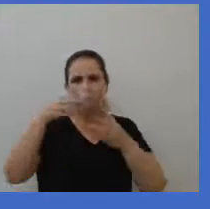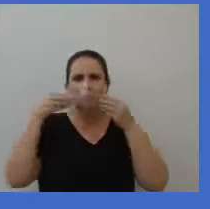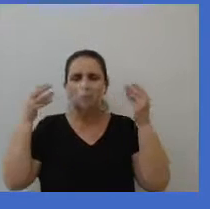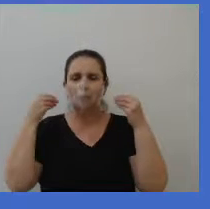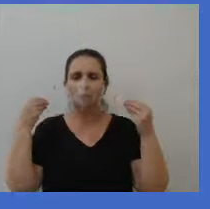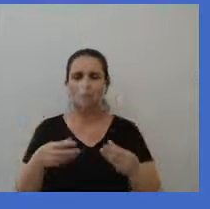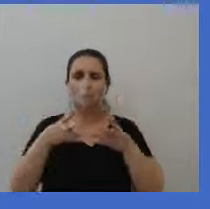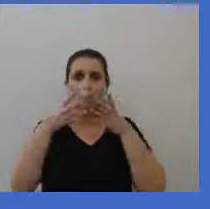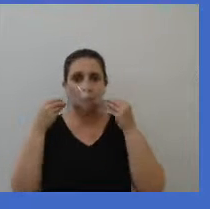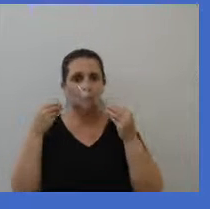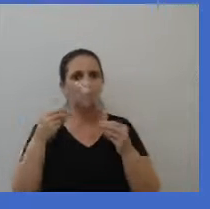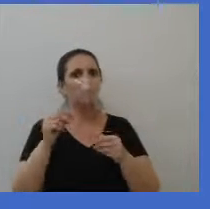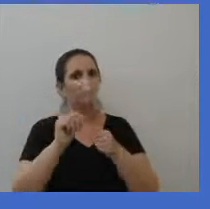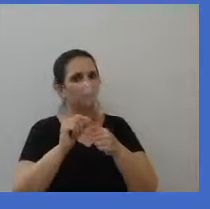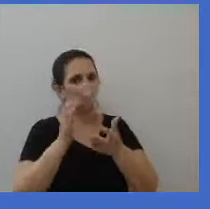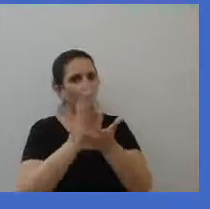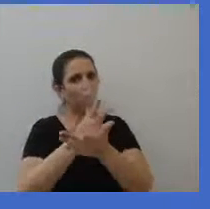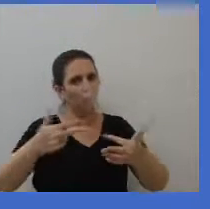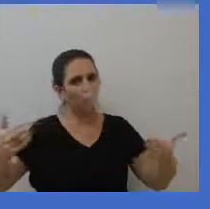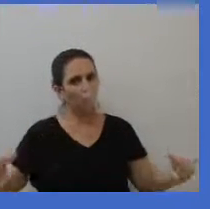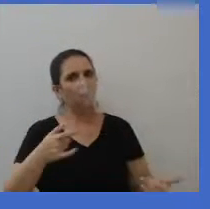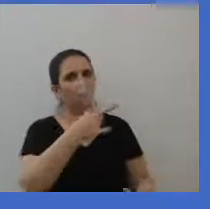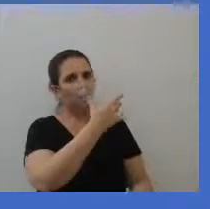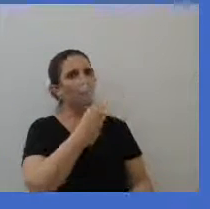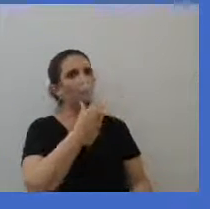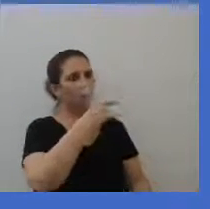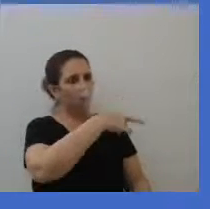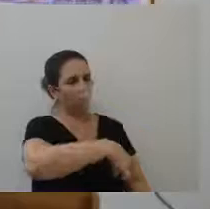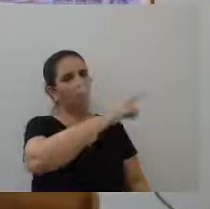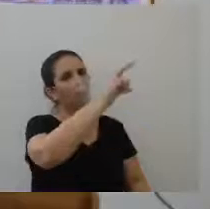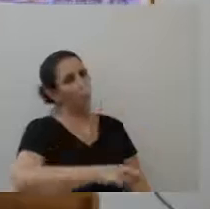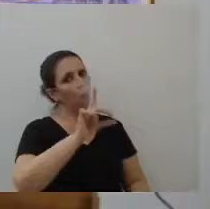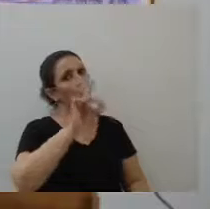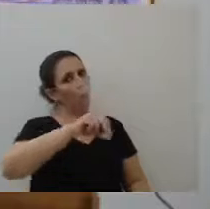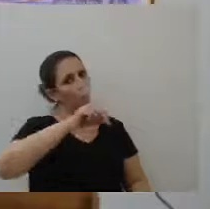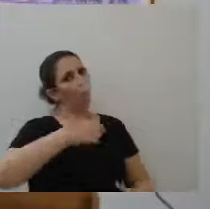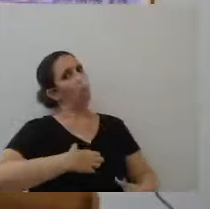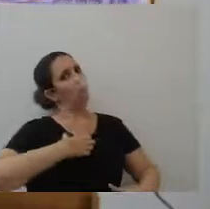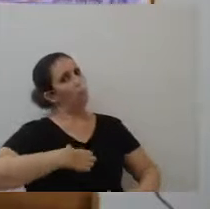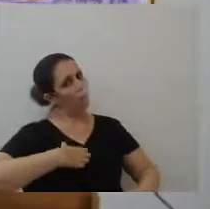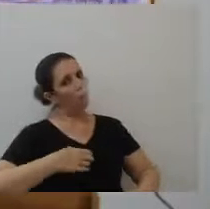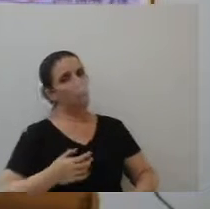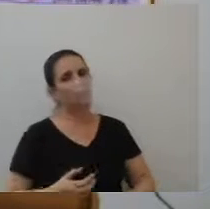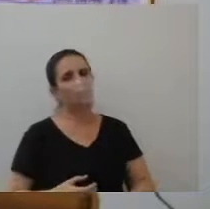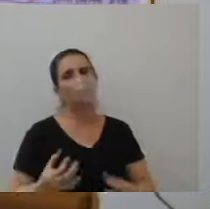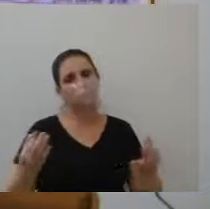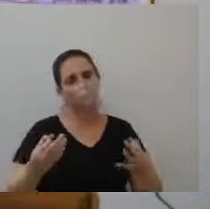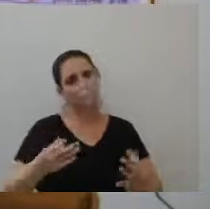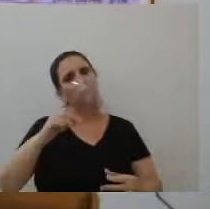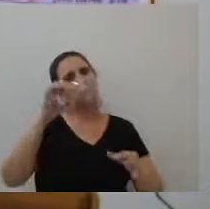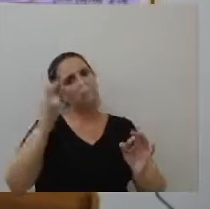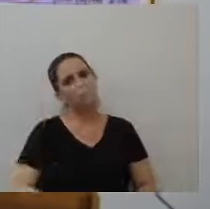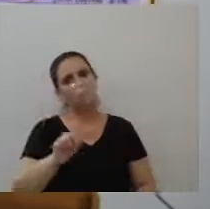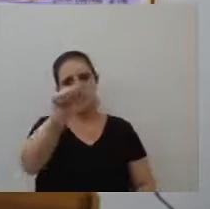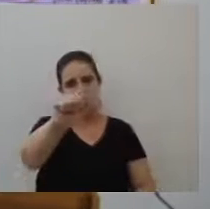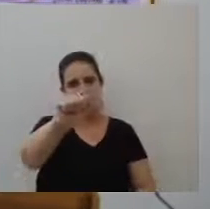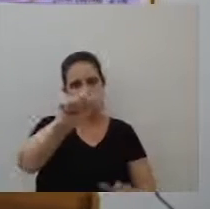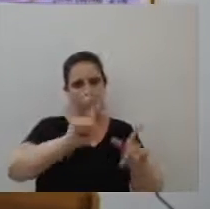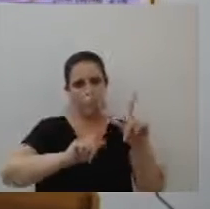jornal Diário de Pernambuco, jornal nosso aqui, né, nosso estado. Ele diz assim, causou grande apreensão o crescimento